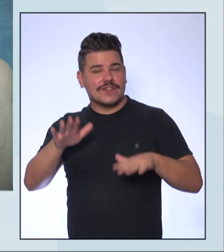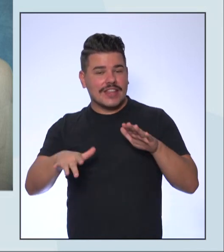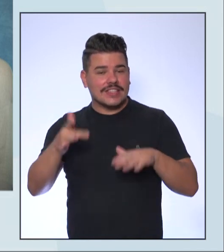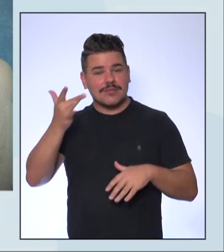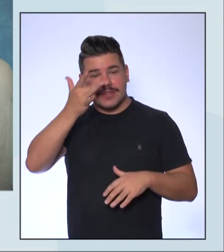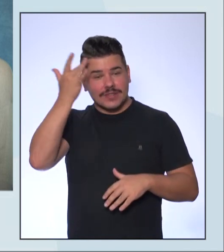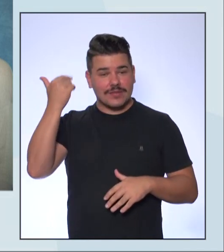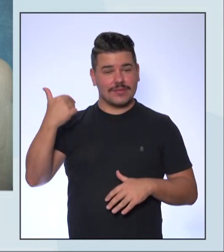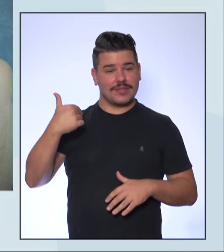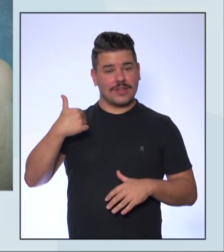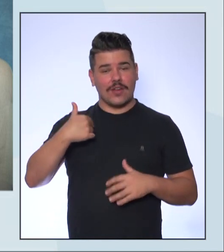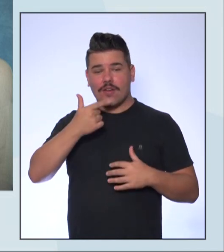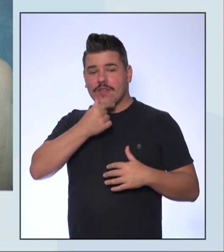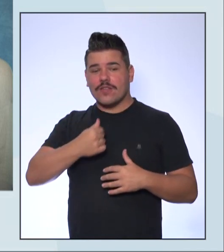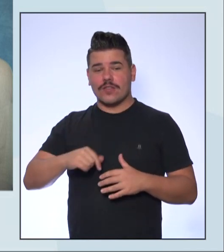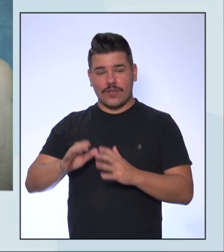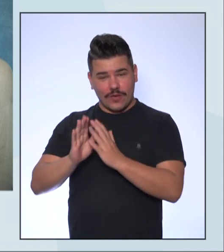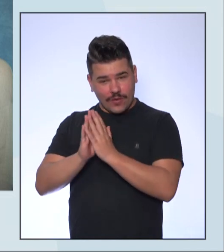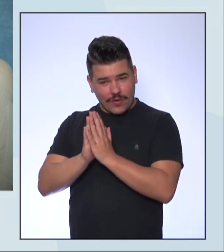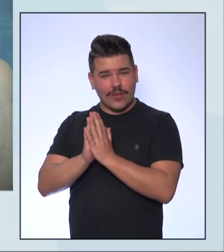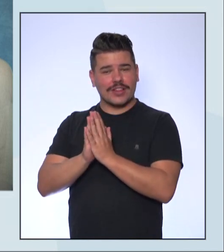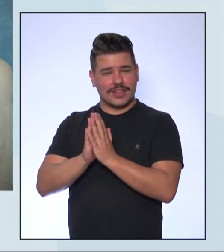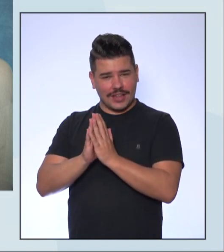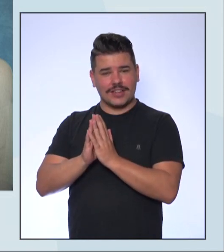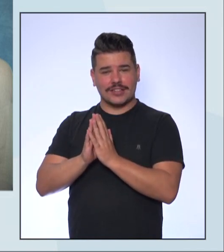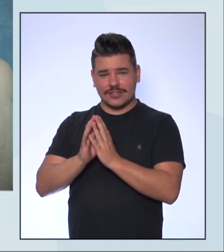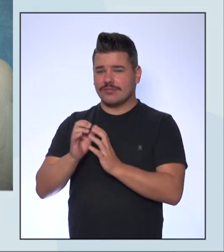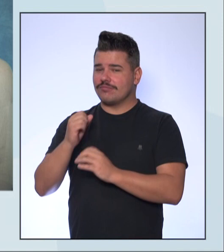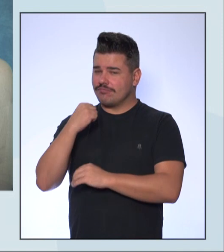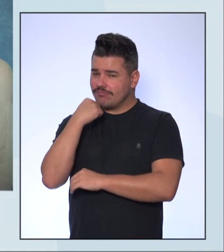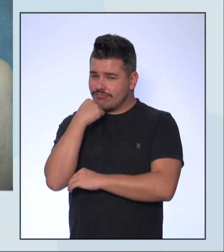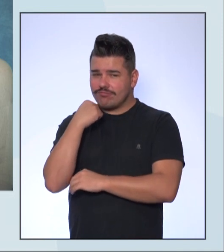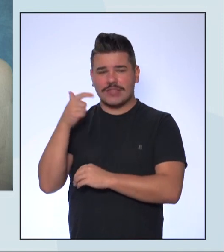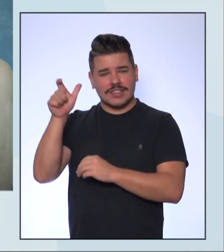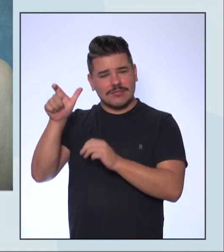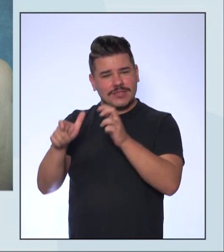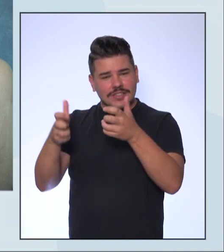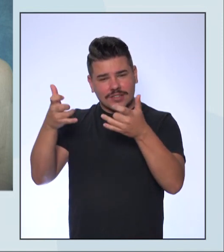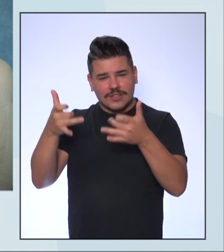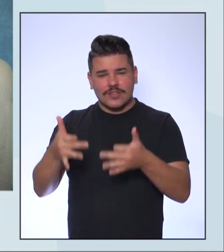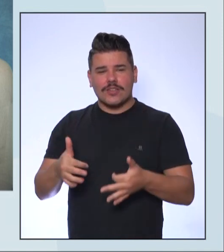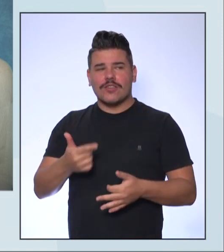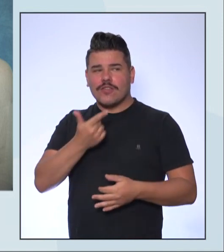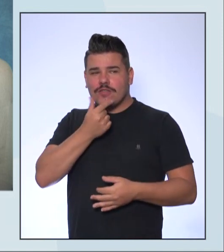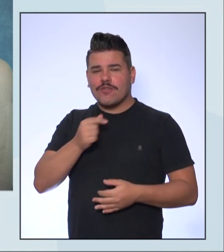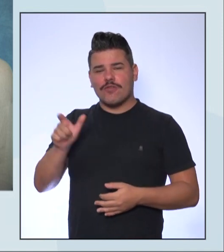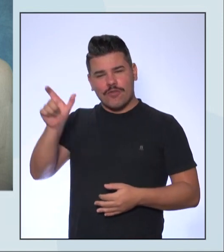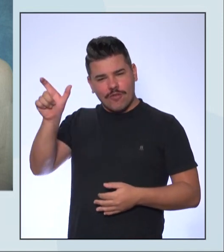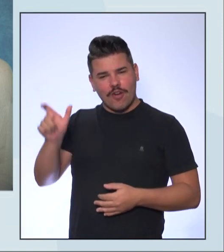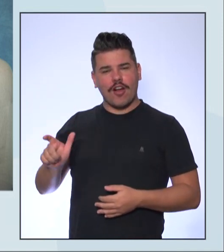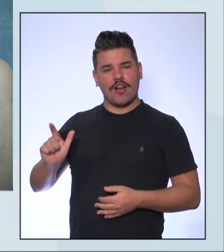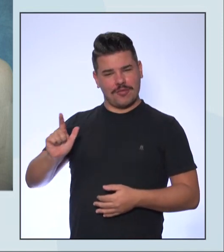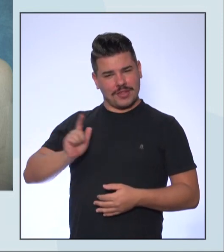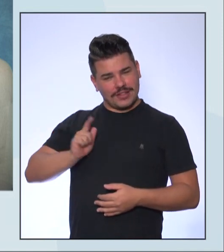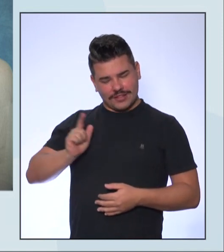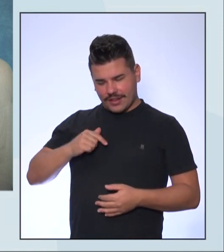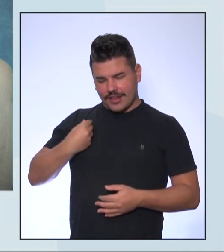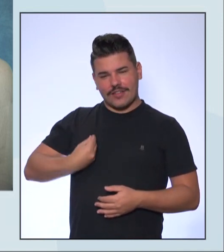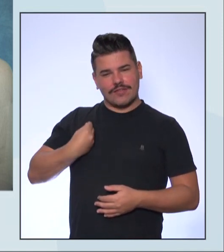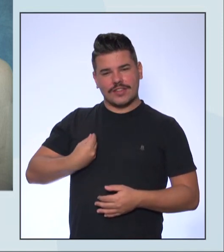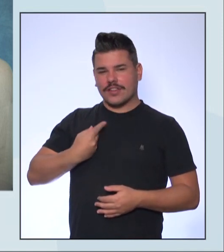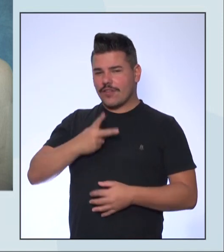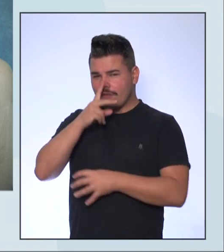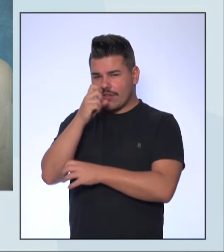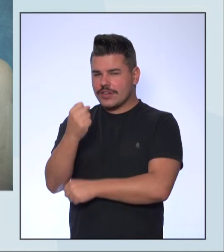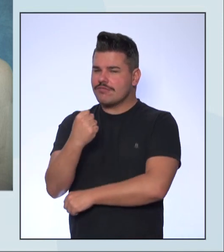do Rodin, né, ela é bem simbólica da filosofia, né? Aquele homem que tem aquela força